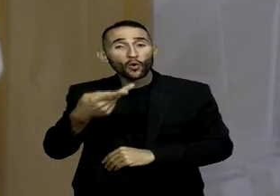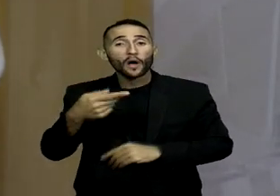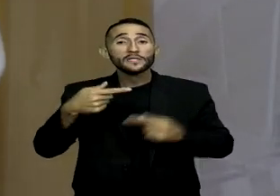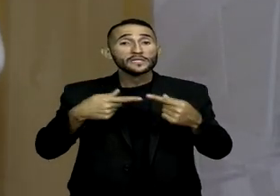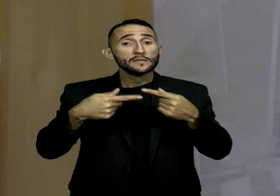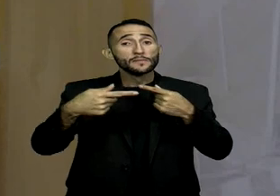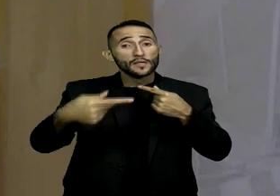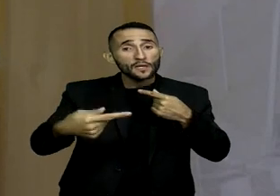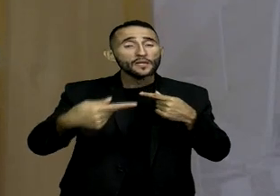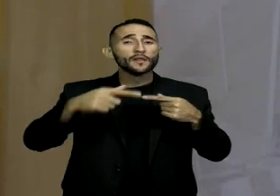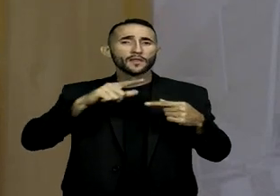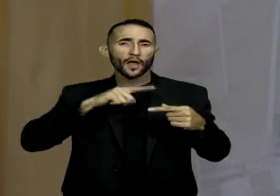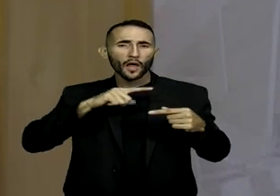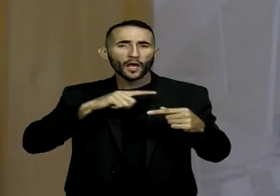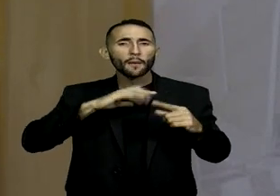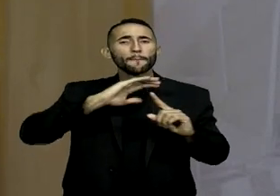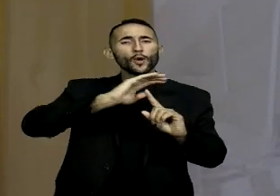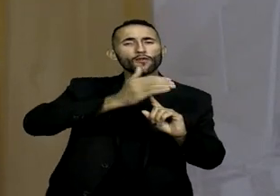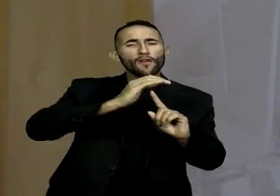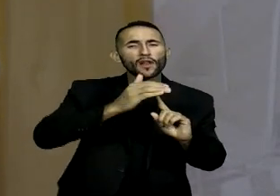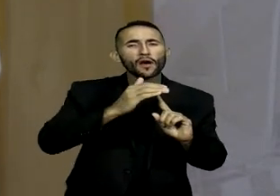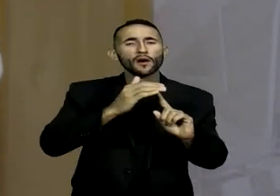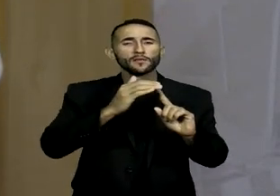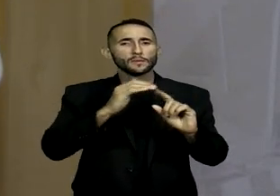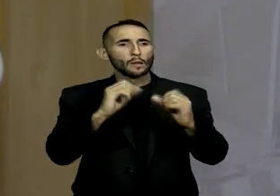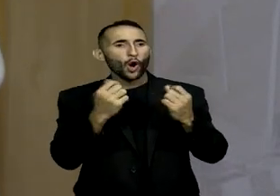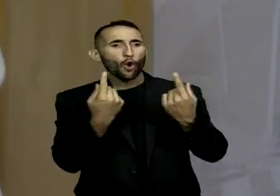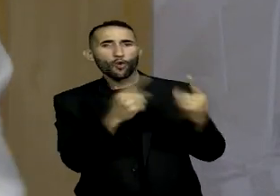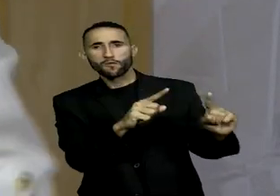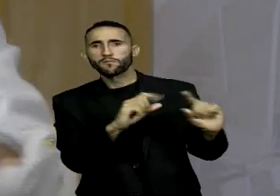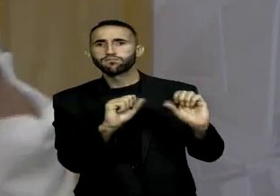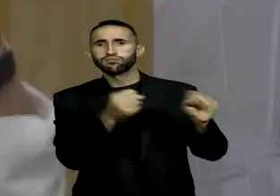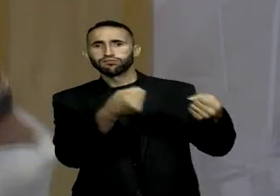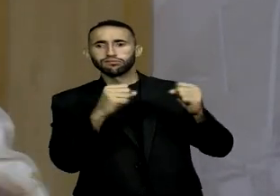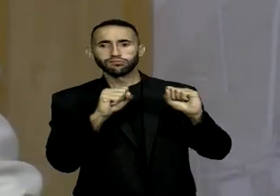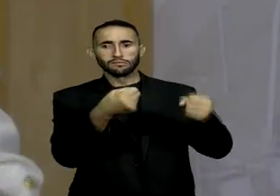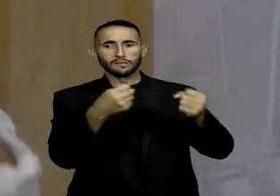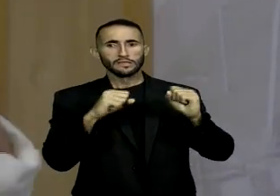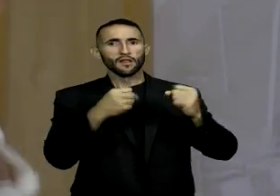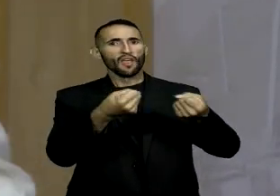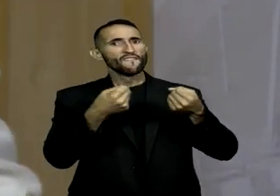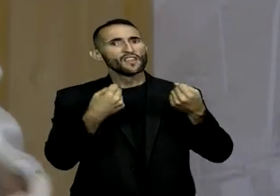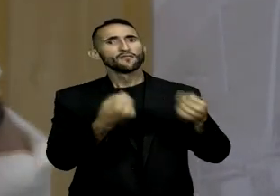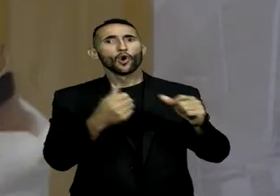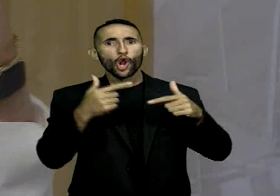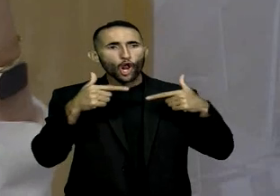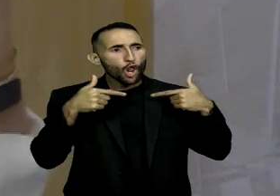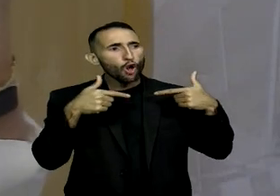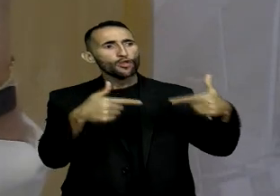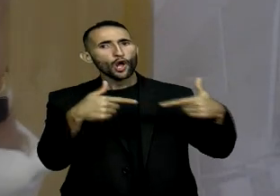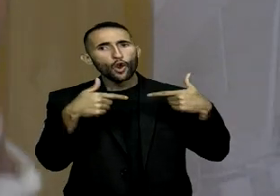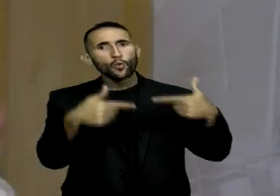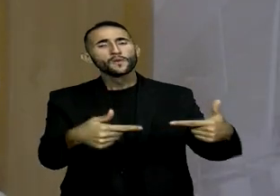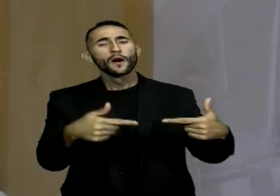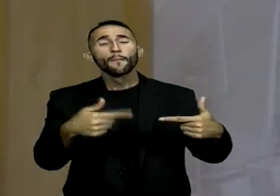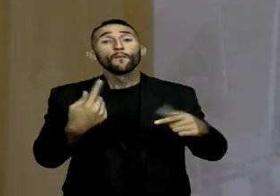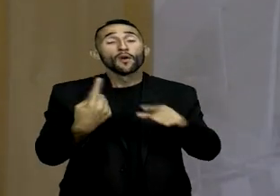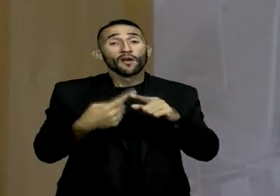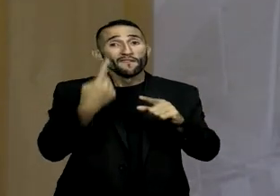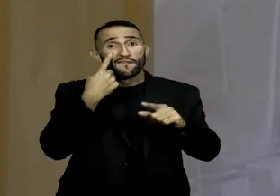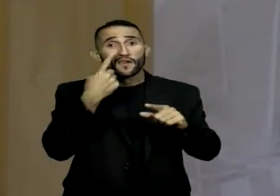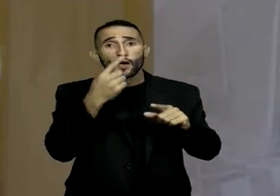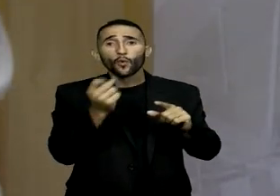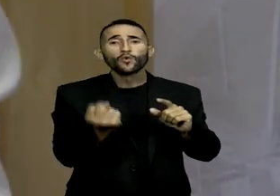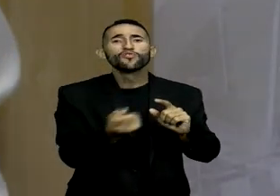que, aliás, é muito bonita, né, vereadora, no papel, mas ninguém faz nada. A gente vê a cada dia aumentando índices, essa criminalidade terrível.